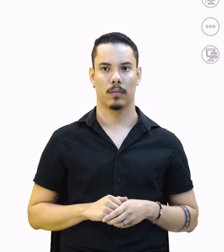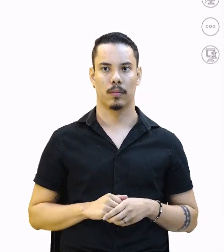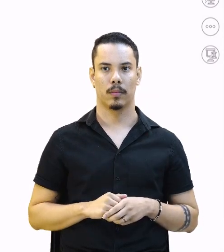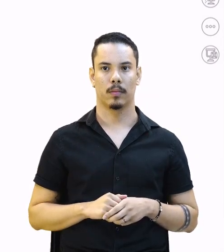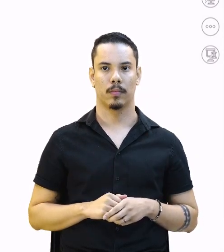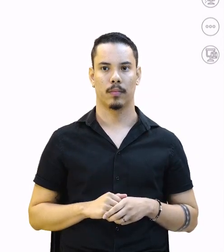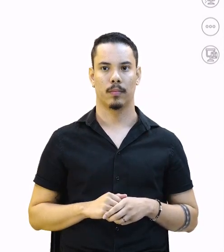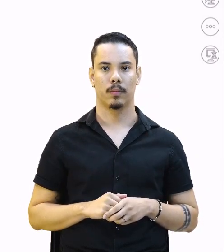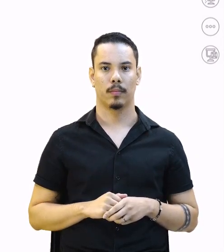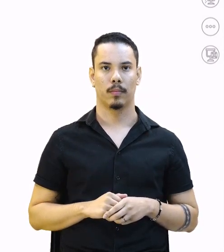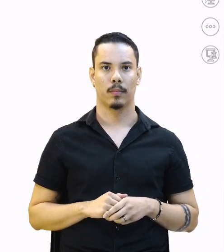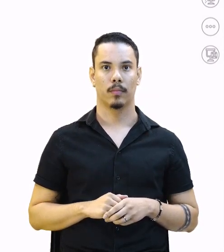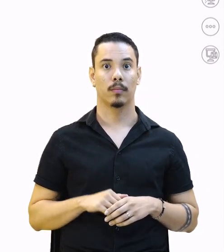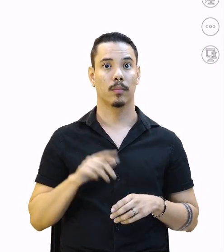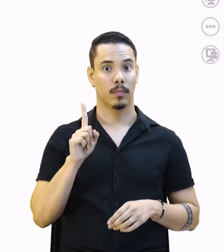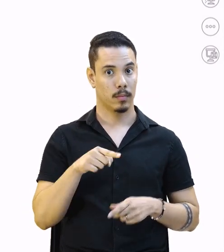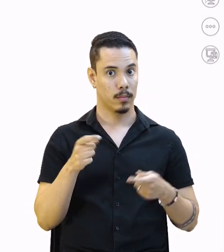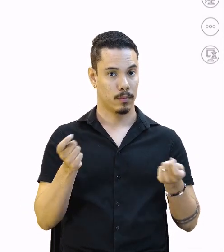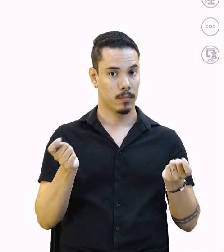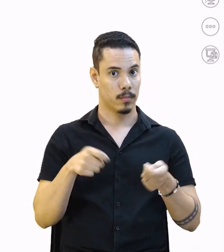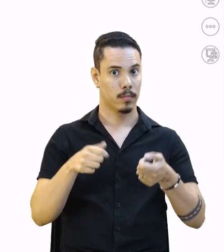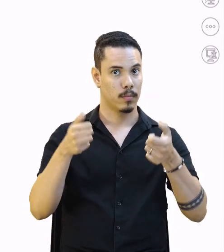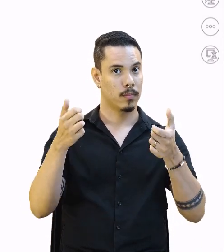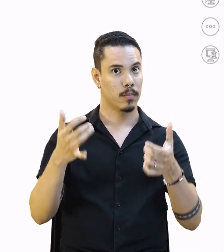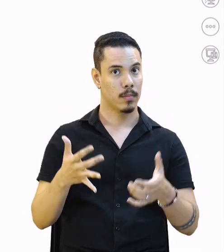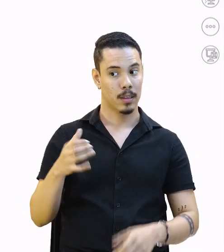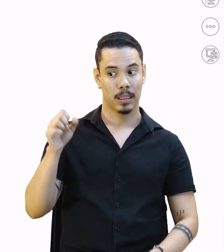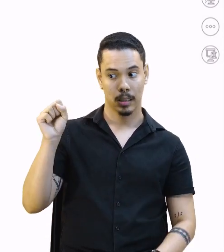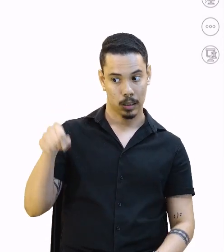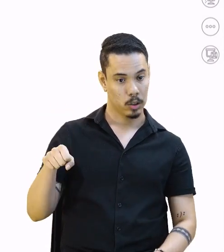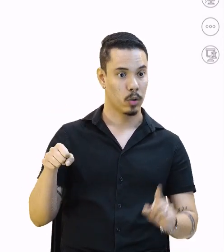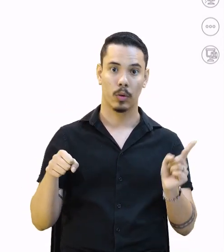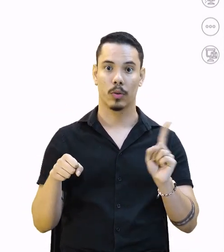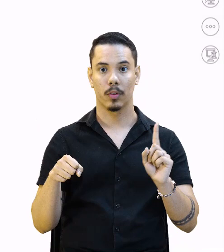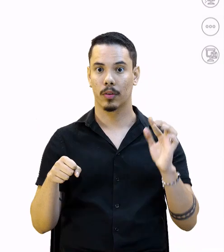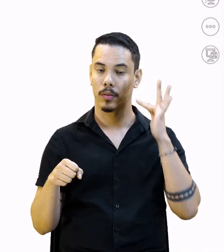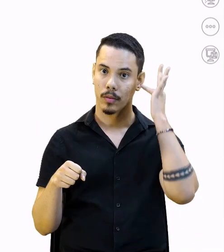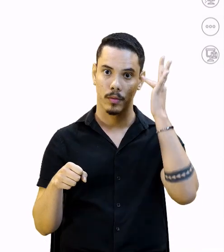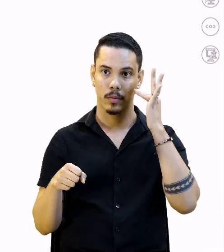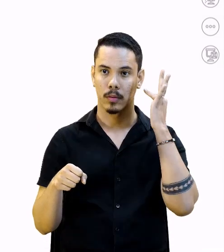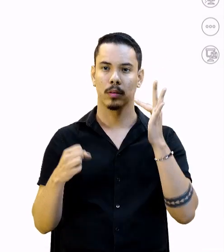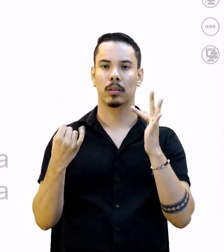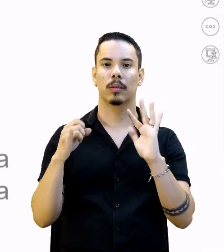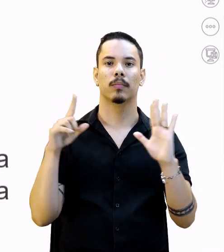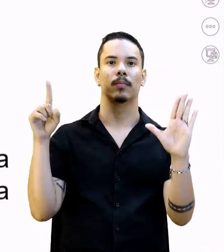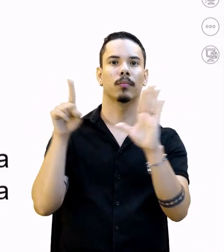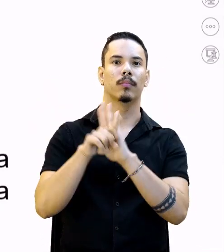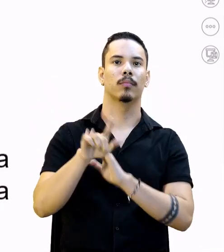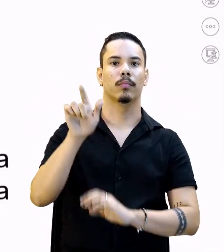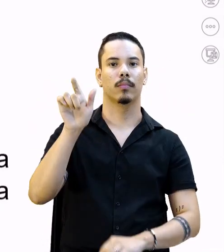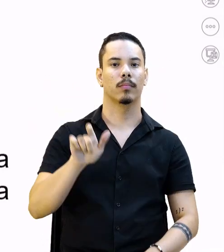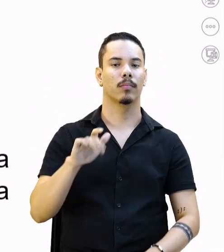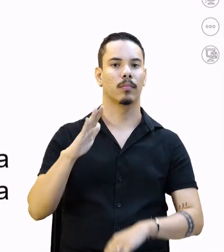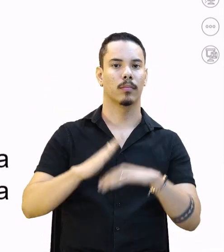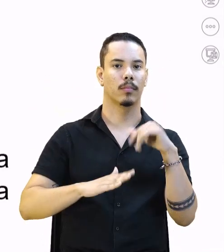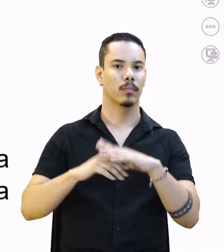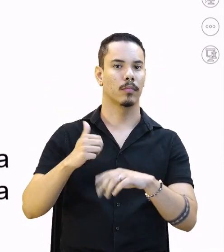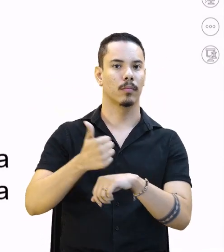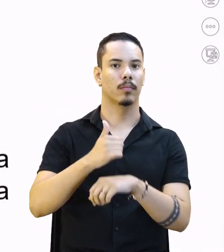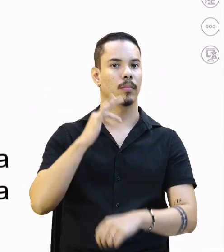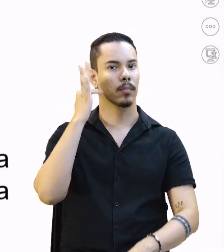E aí, é possível definir ou não filosofia? Se perguntarmos para um filósofo o que seja a